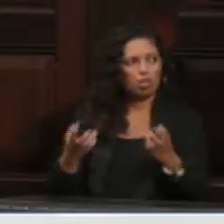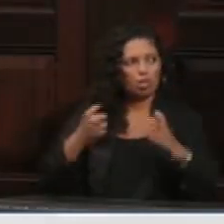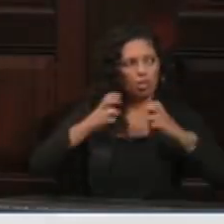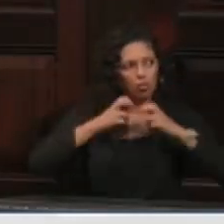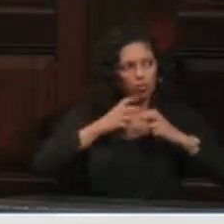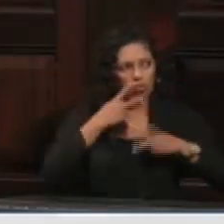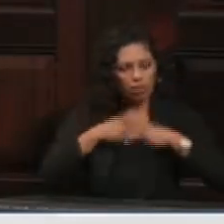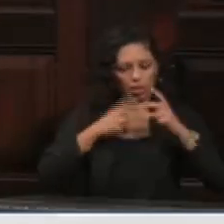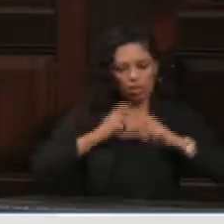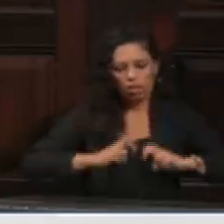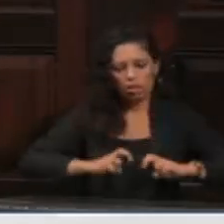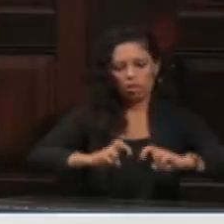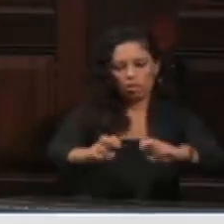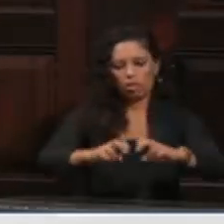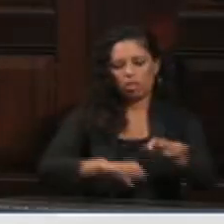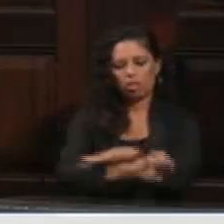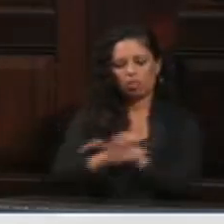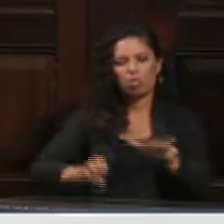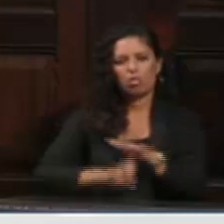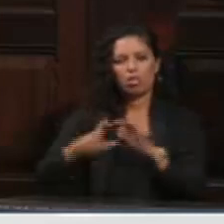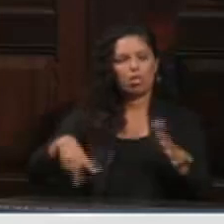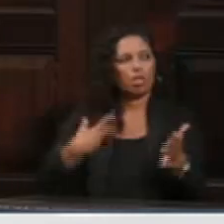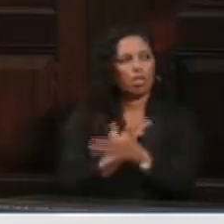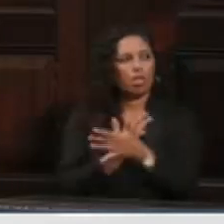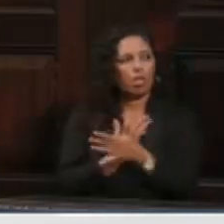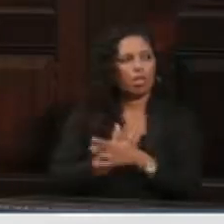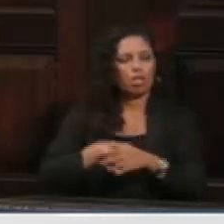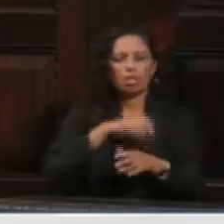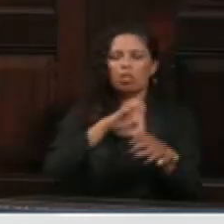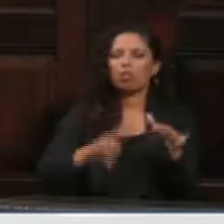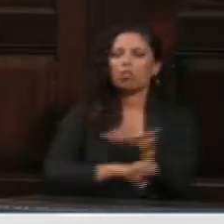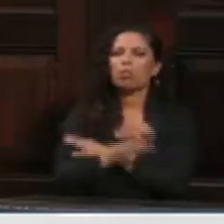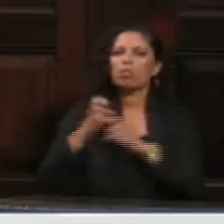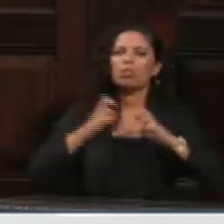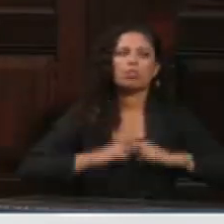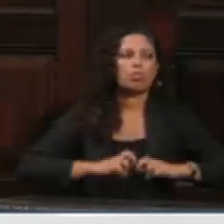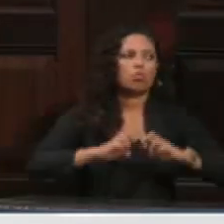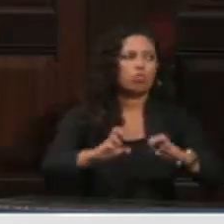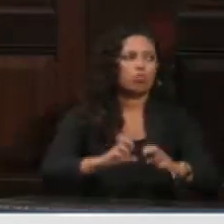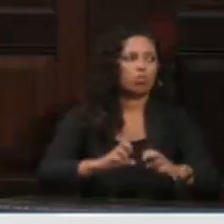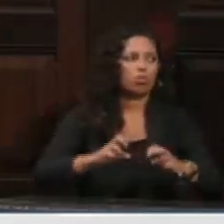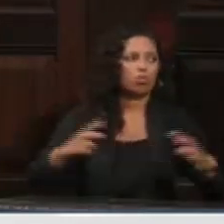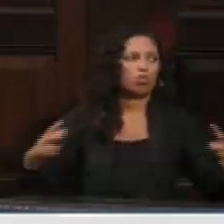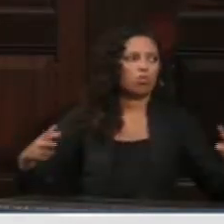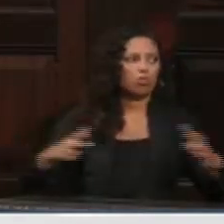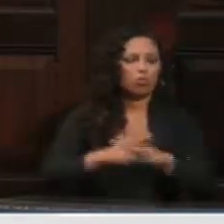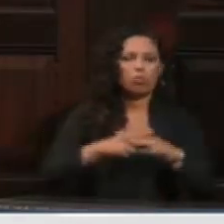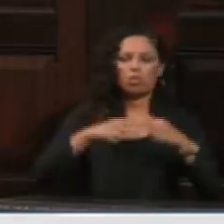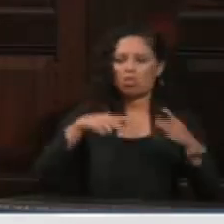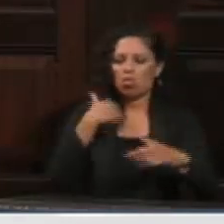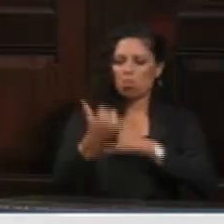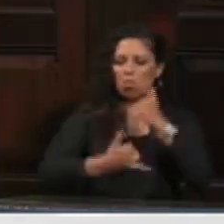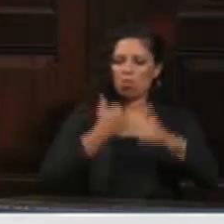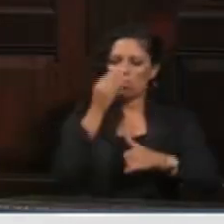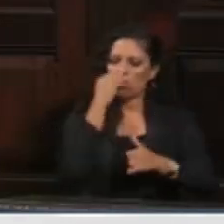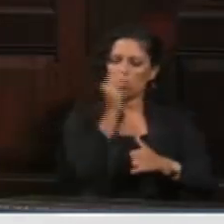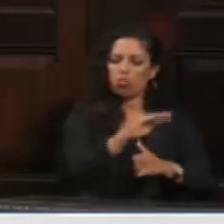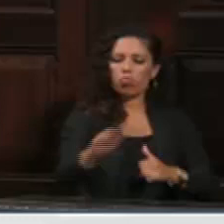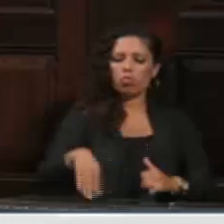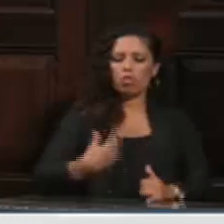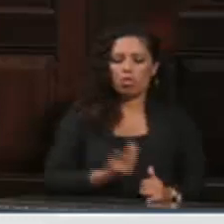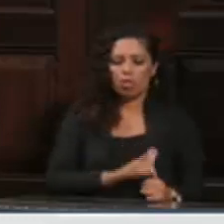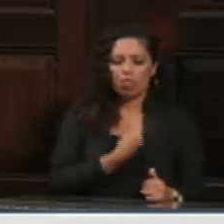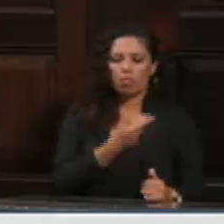comete de maneira recorrente, e a Supervia brinca com as vidas das pessoas,